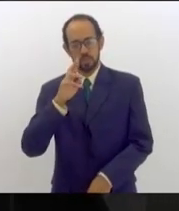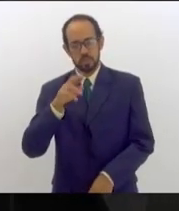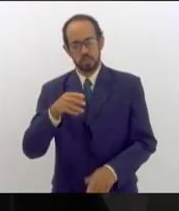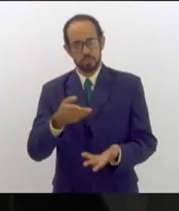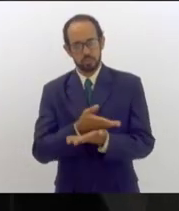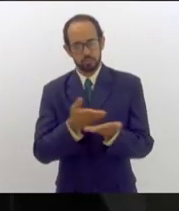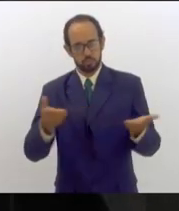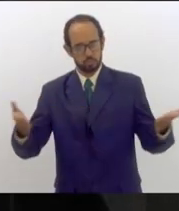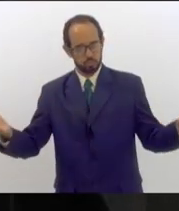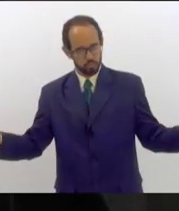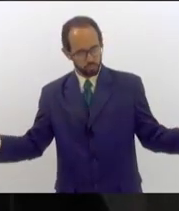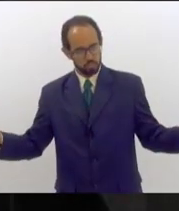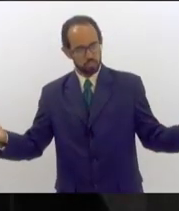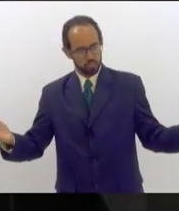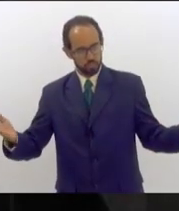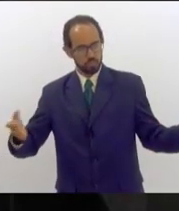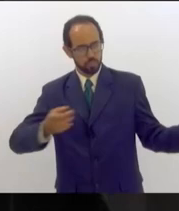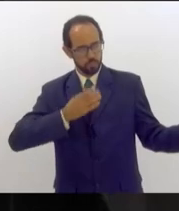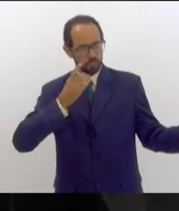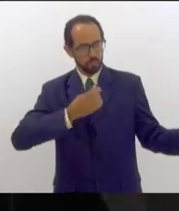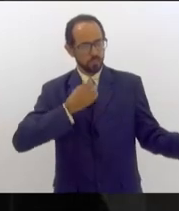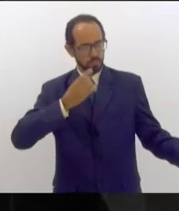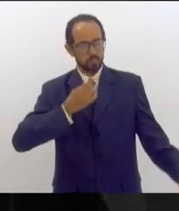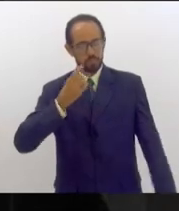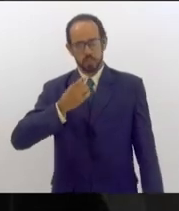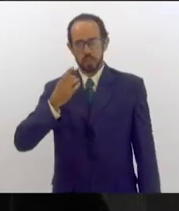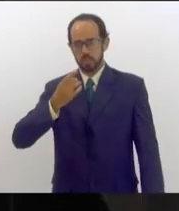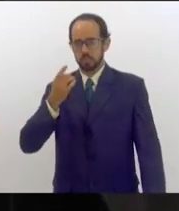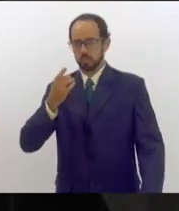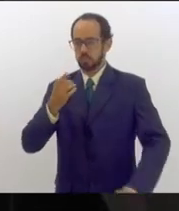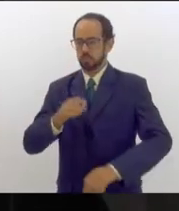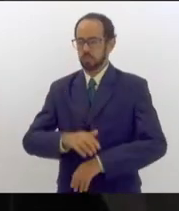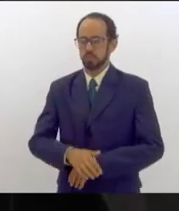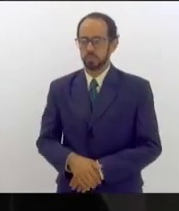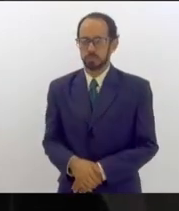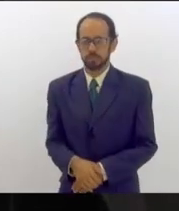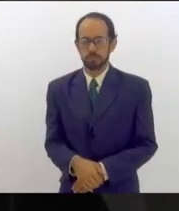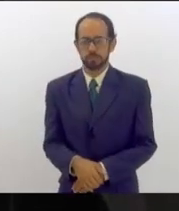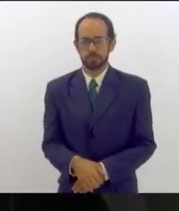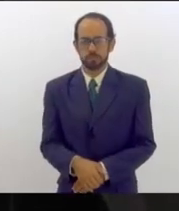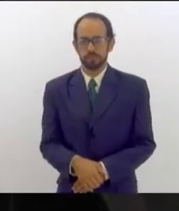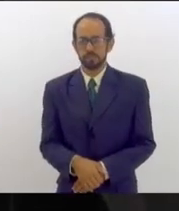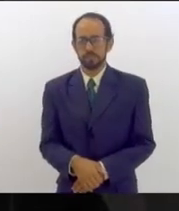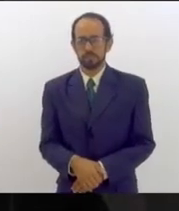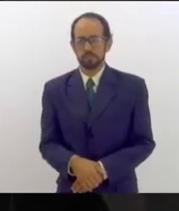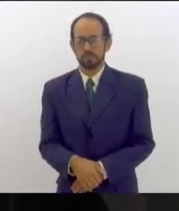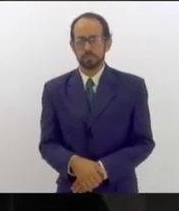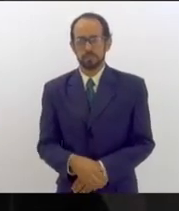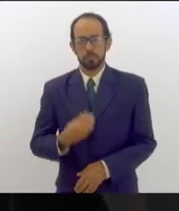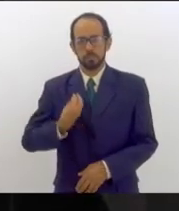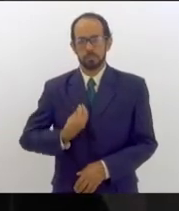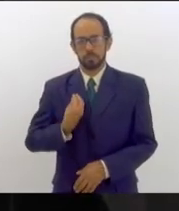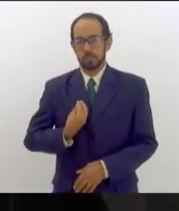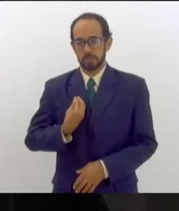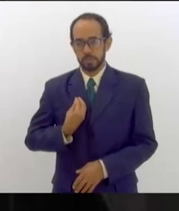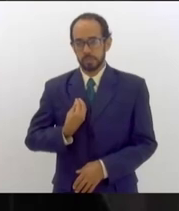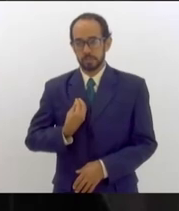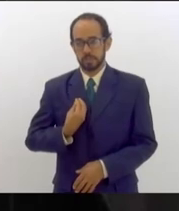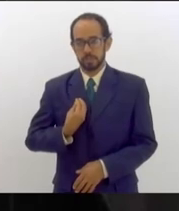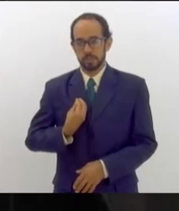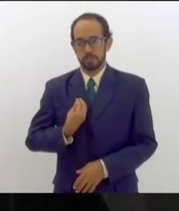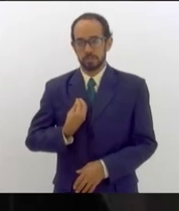e senhores deputadas e deputados presentes